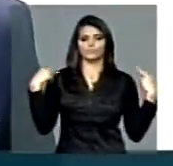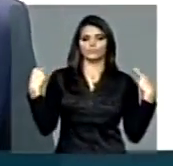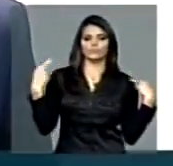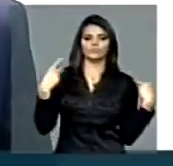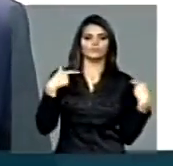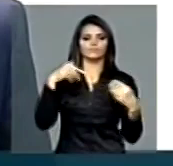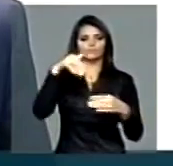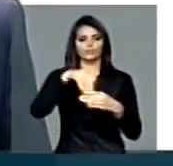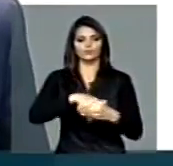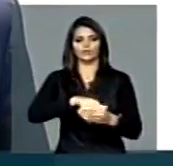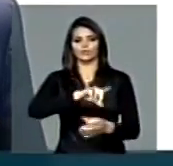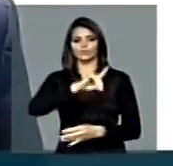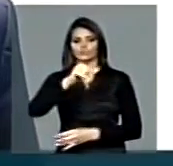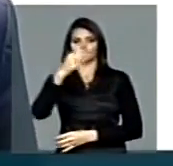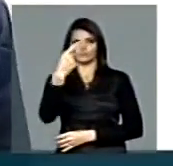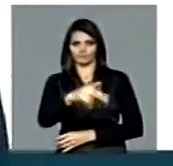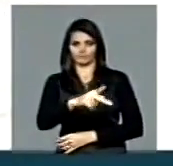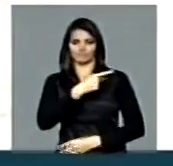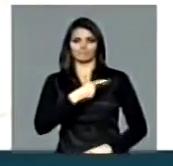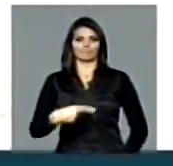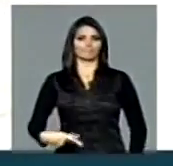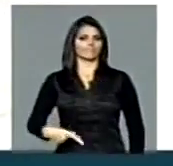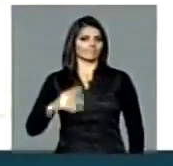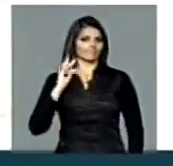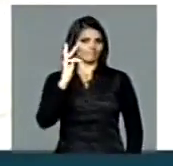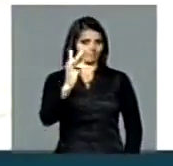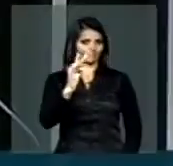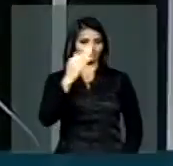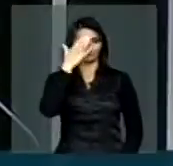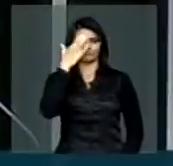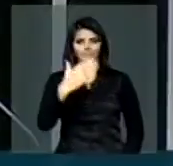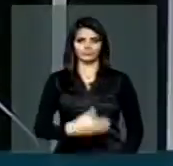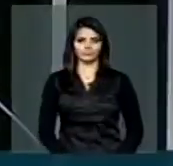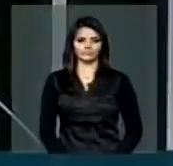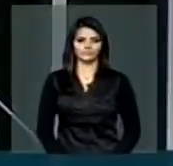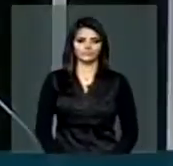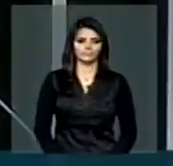na senhora no dia de amanhã. Muito obrigado. Agradeço